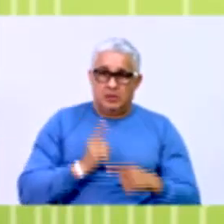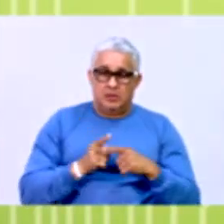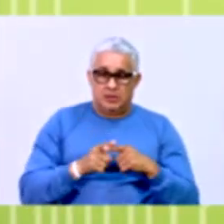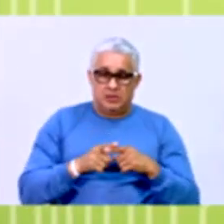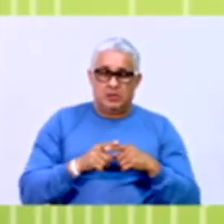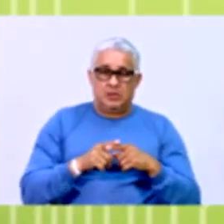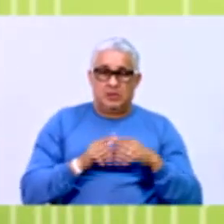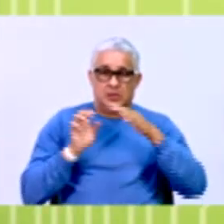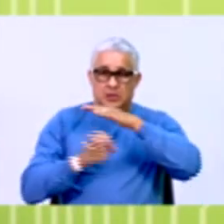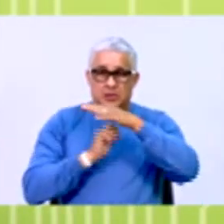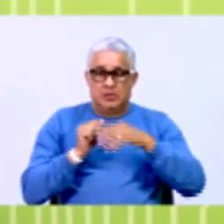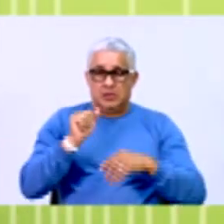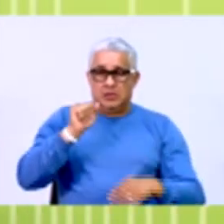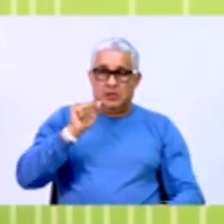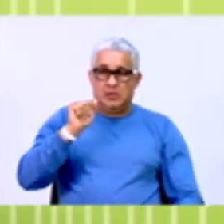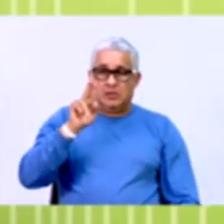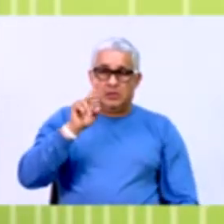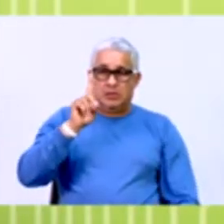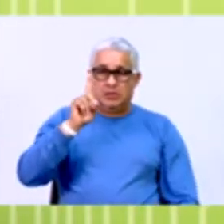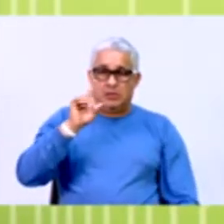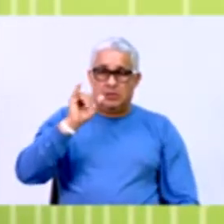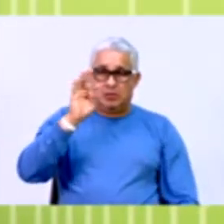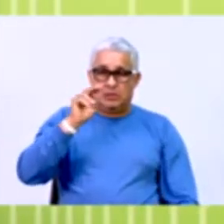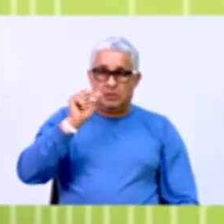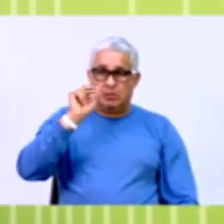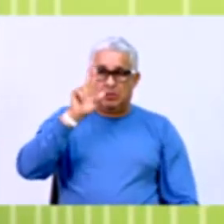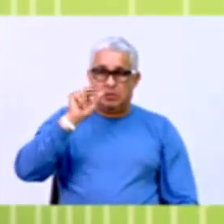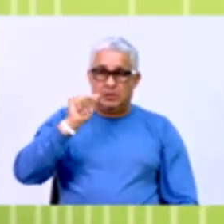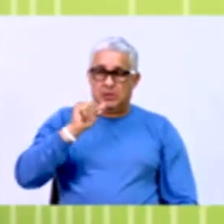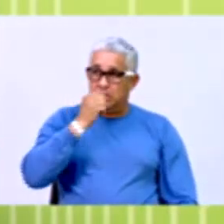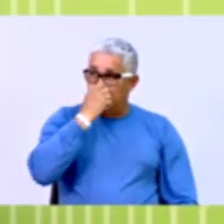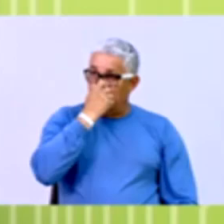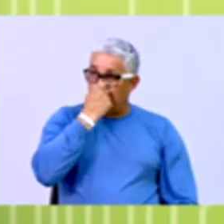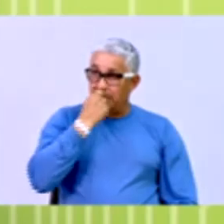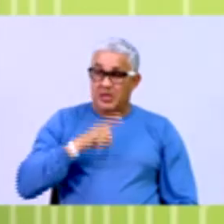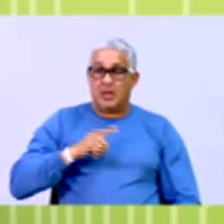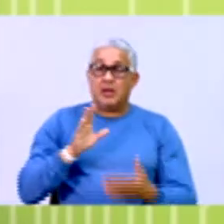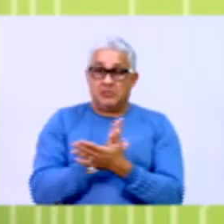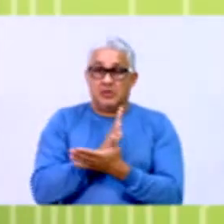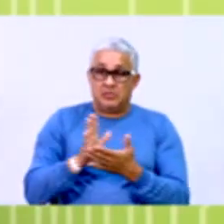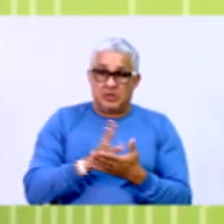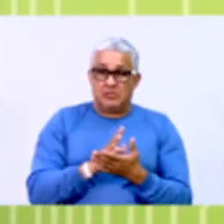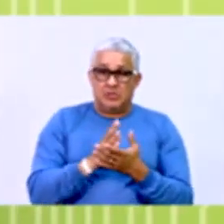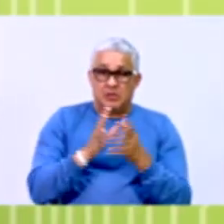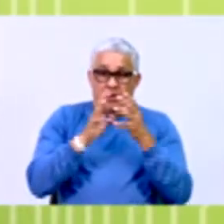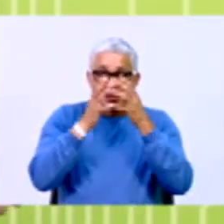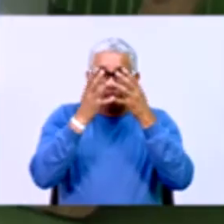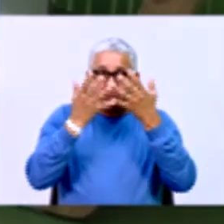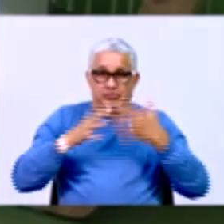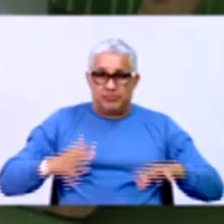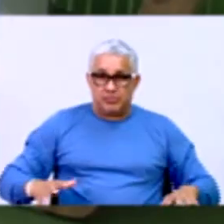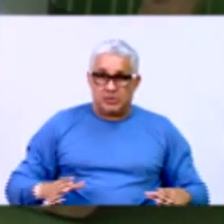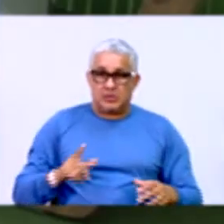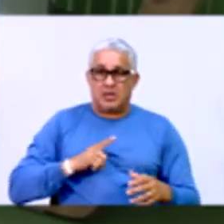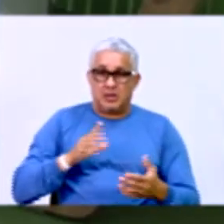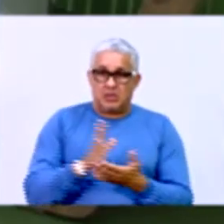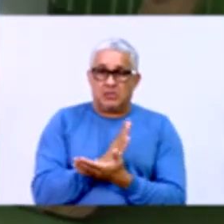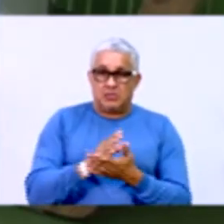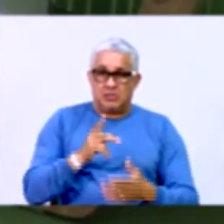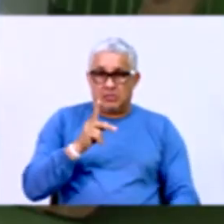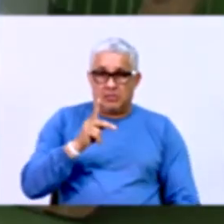elas podem inclusive... Tem empresas que estão à beira, por exemplo, da falência. Petrobras. Né? Petrobras